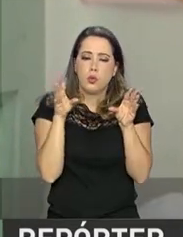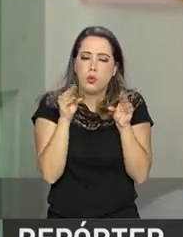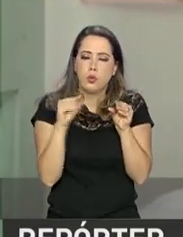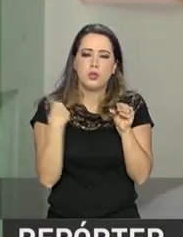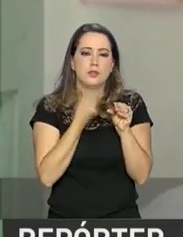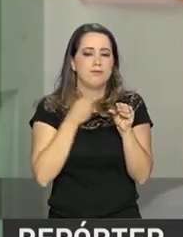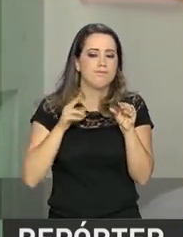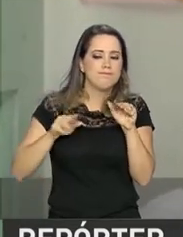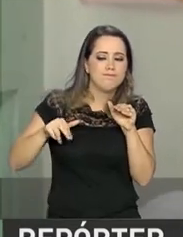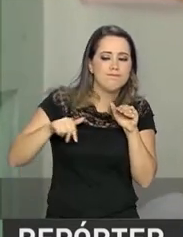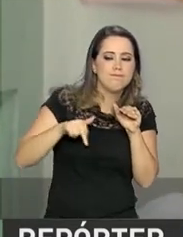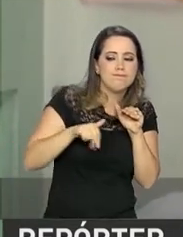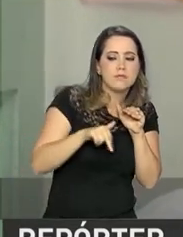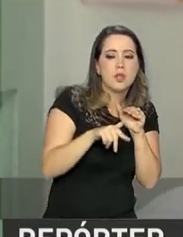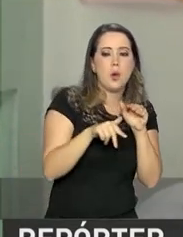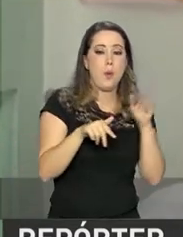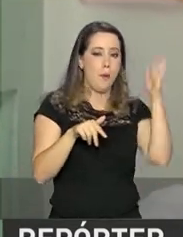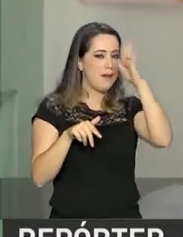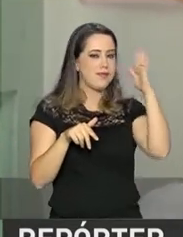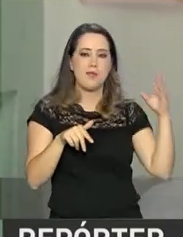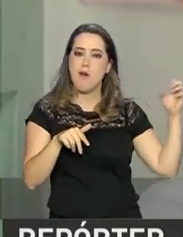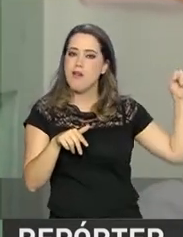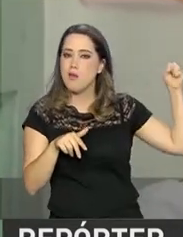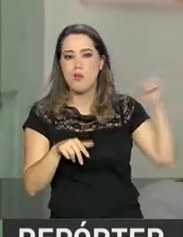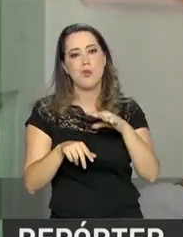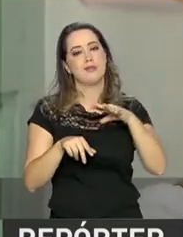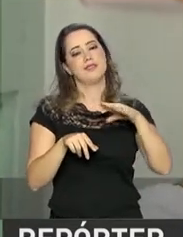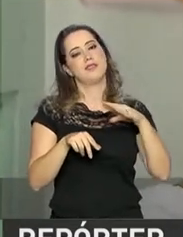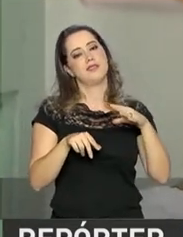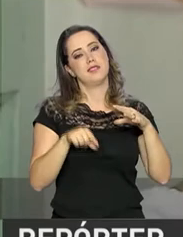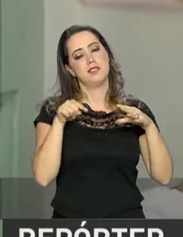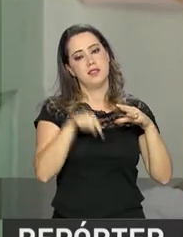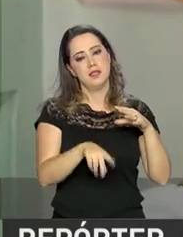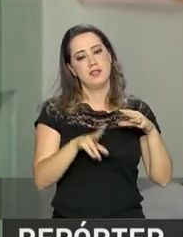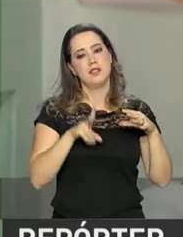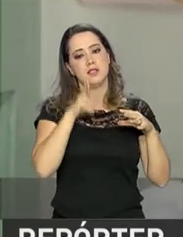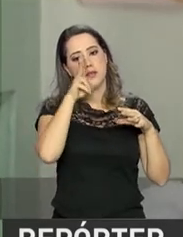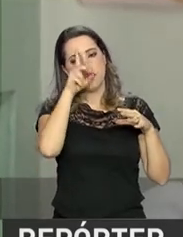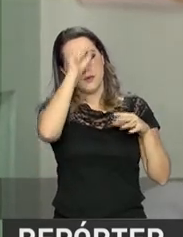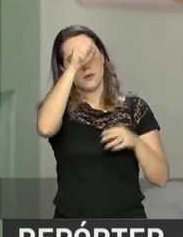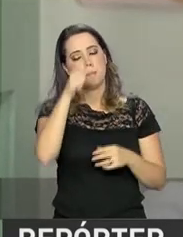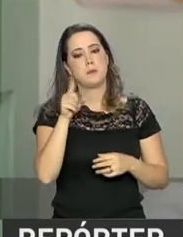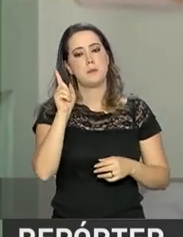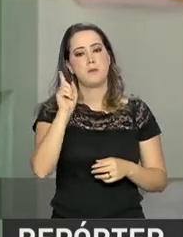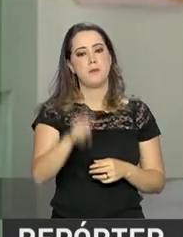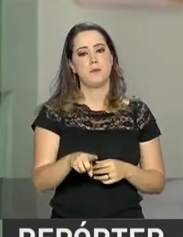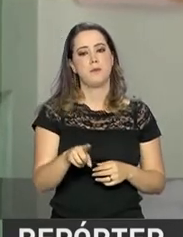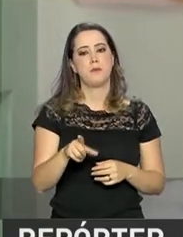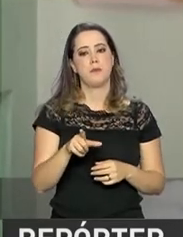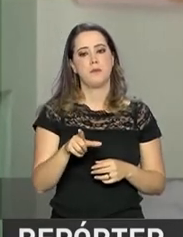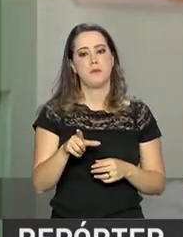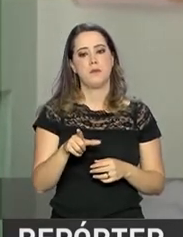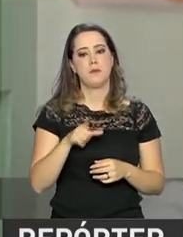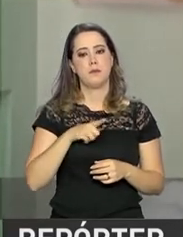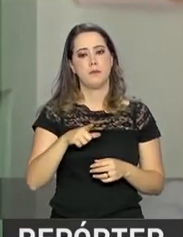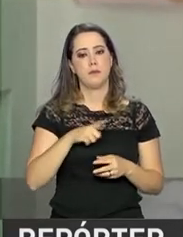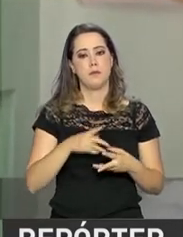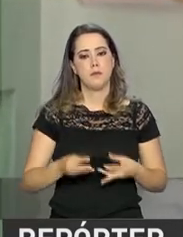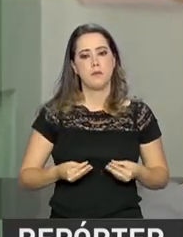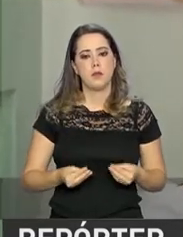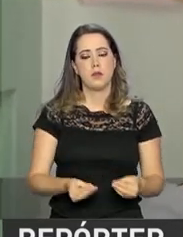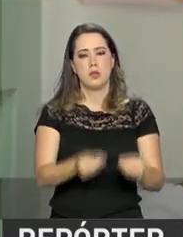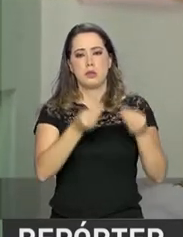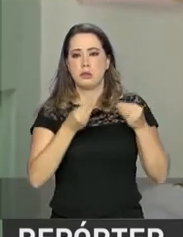passado em uma luz em é a força quem no